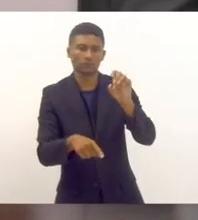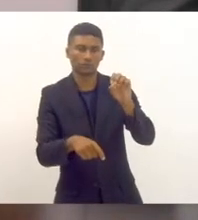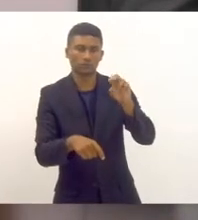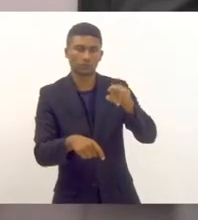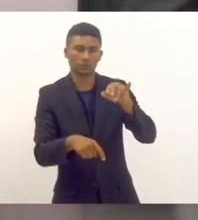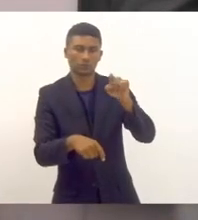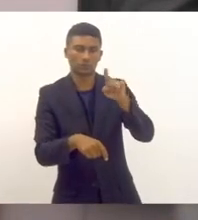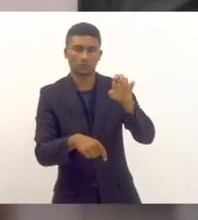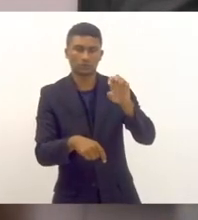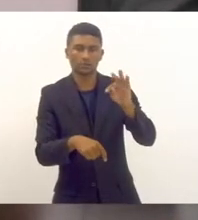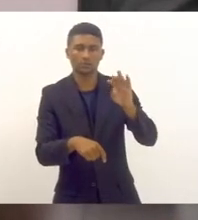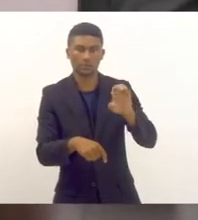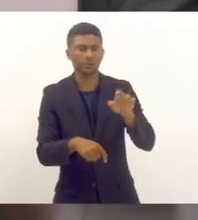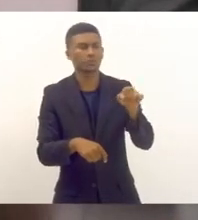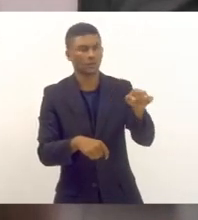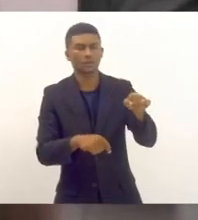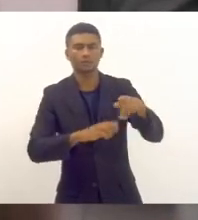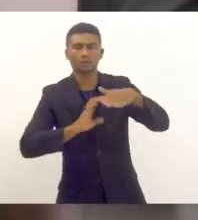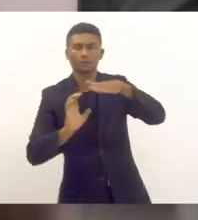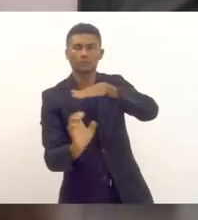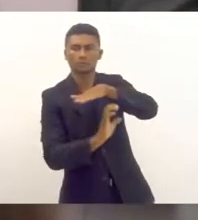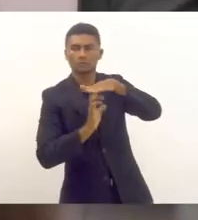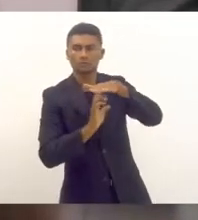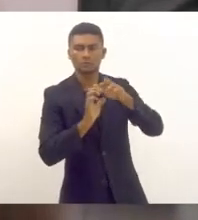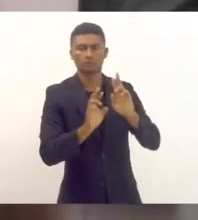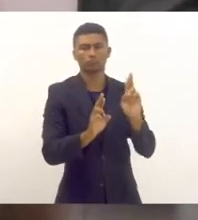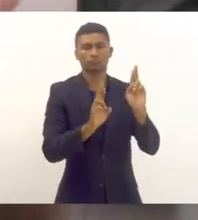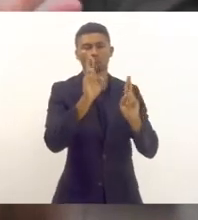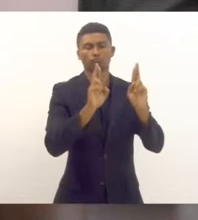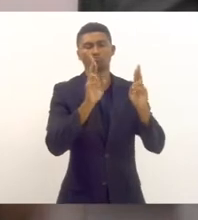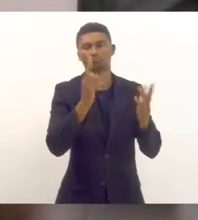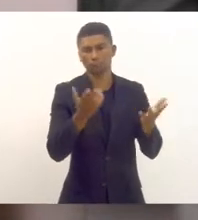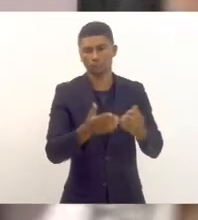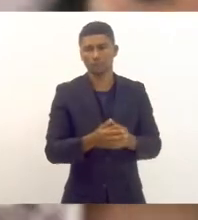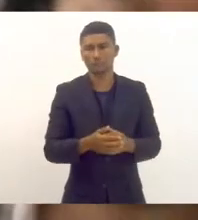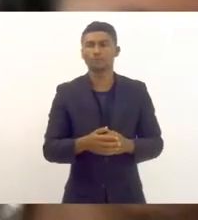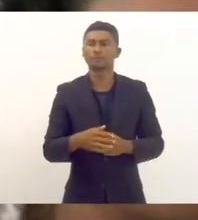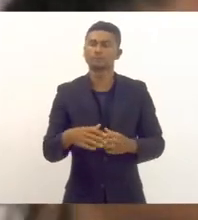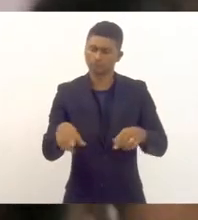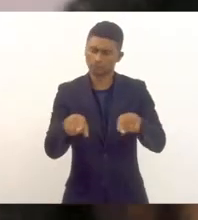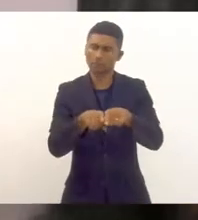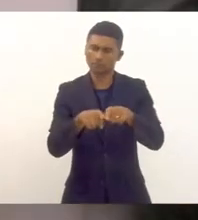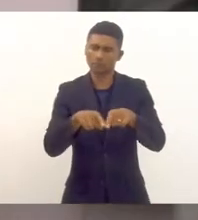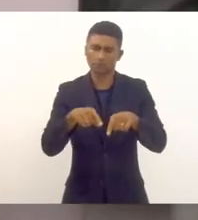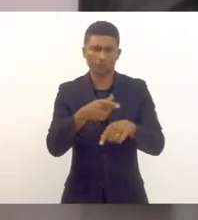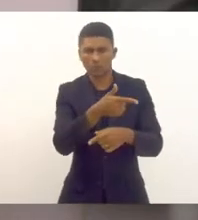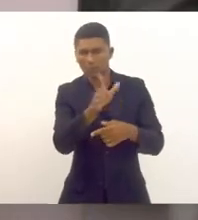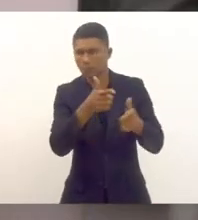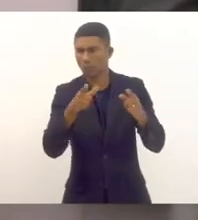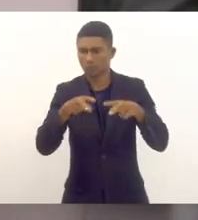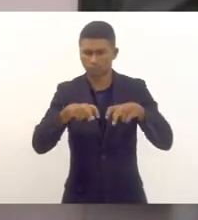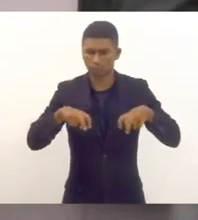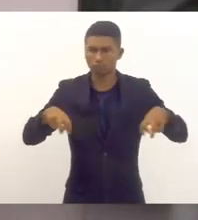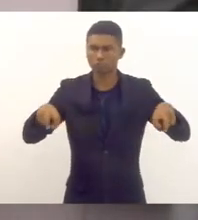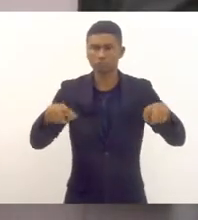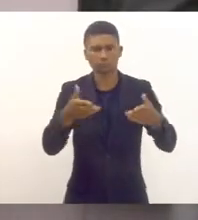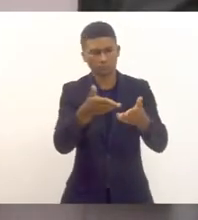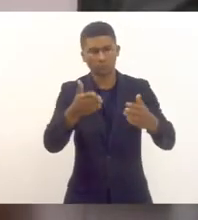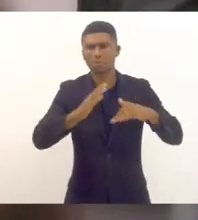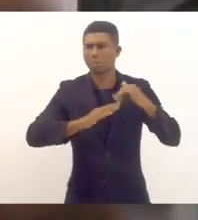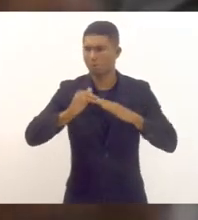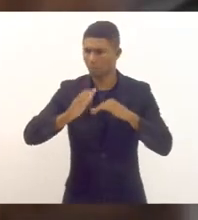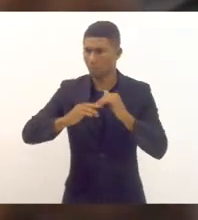Pereira, que é um empresário, assim como outros temos aqui à mesa também, de sucesso no Rio de Janeiro, defensor